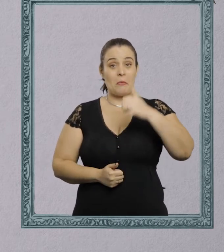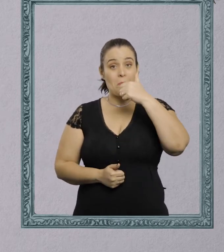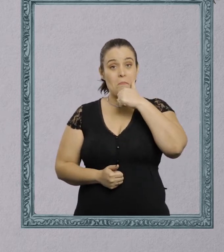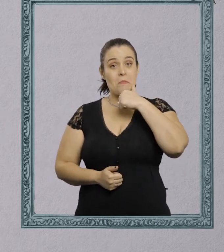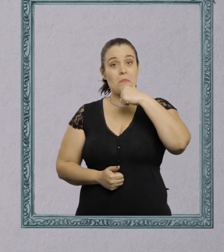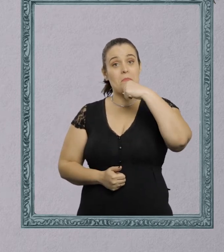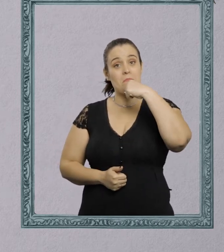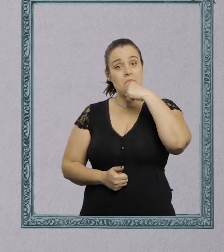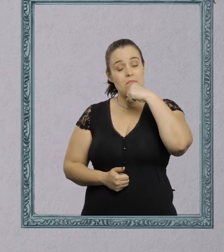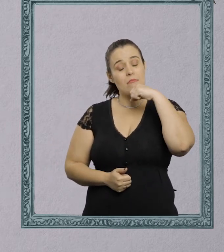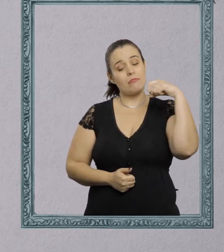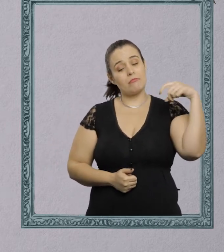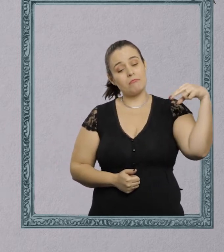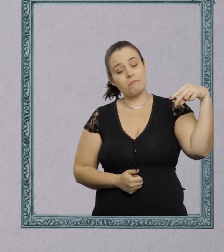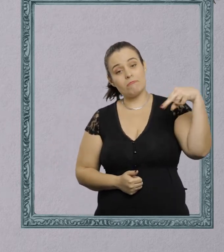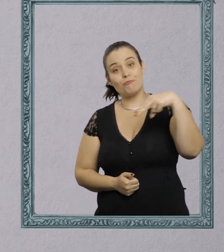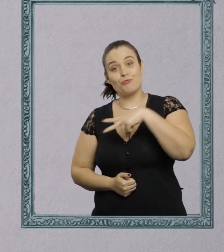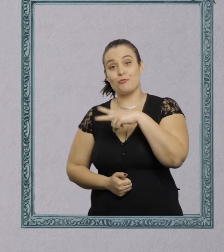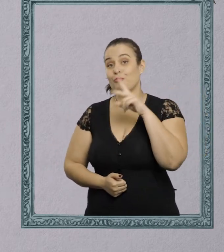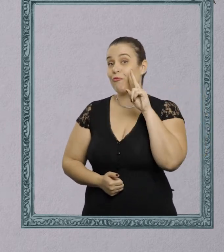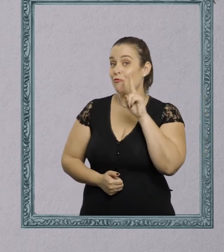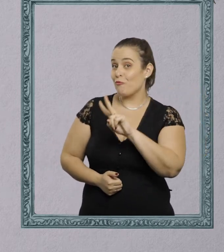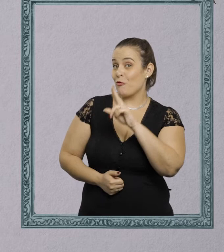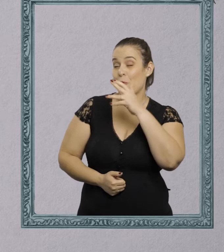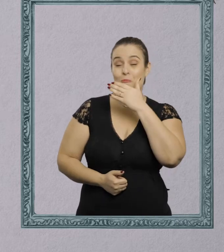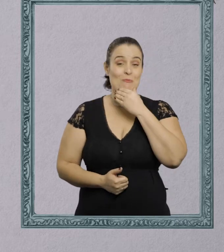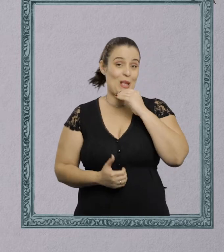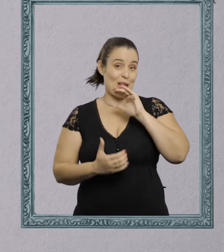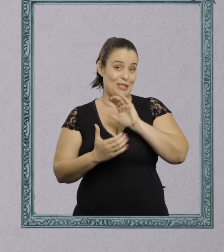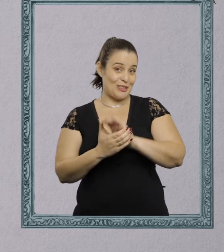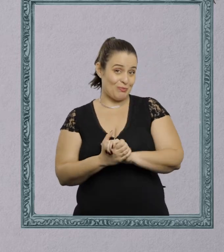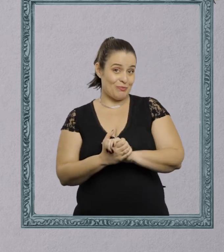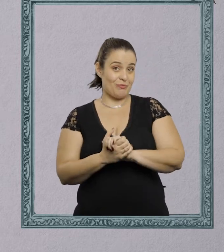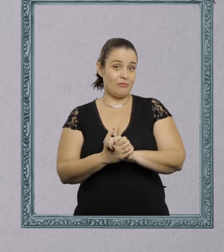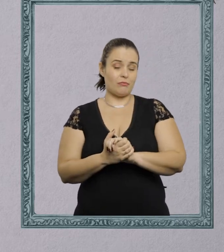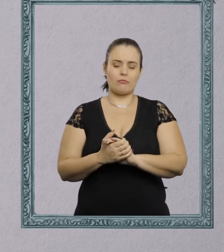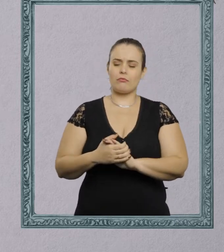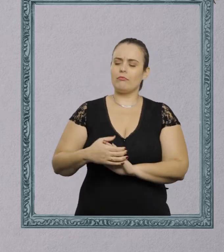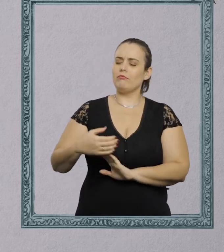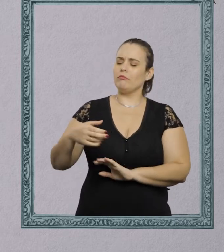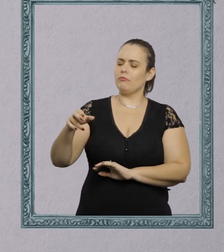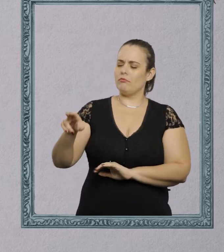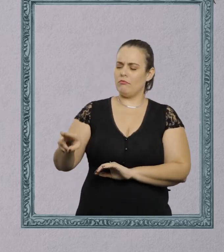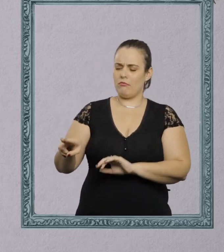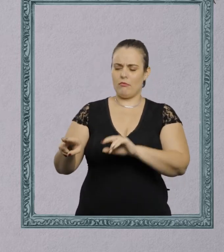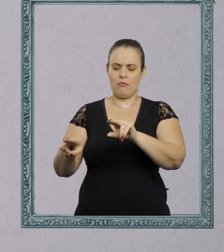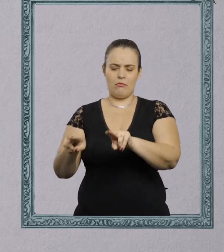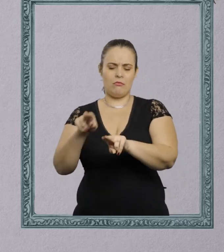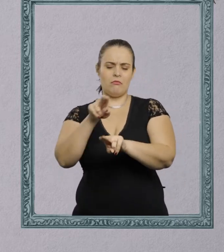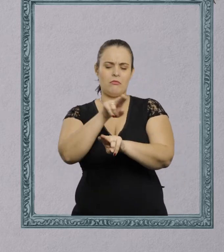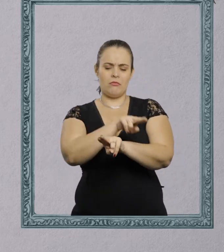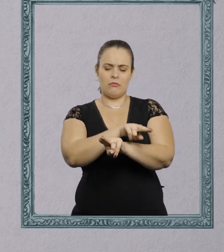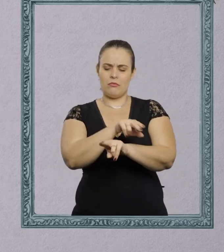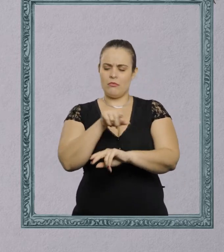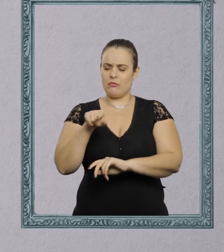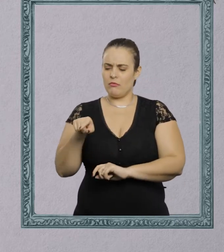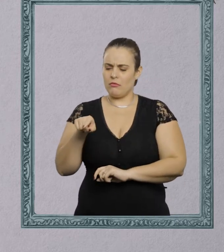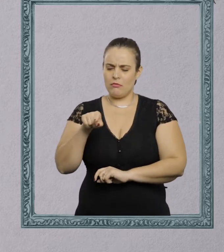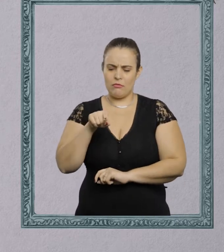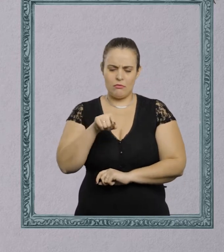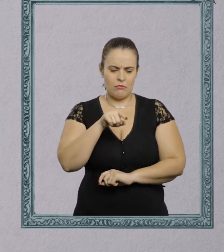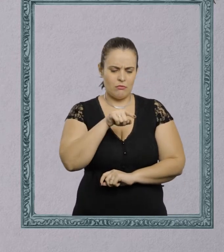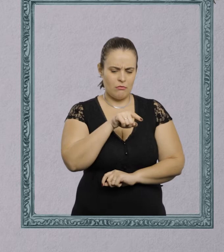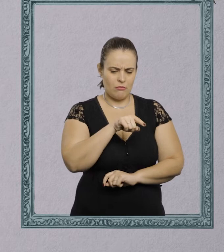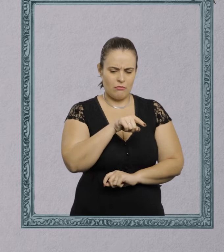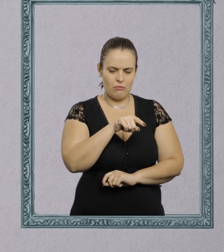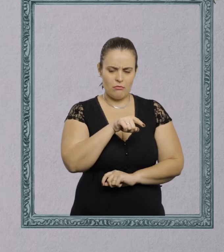o quarto para ver se seu marido estava dormindo. Ela viu que todas as camas estavam ocupadas. As